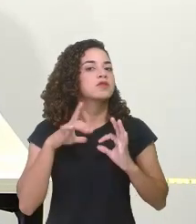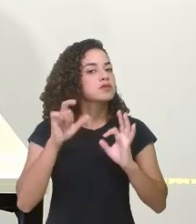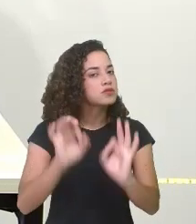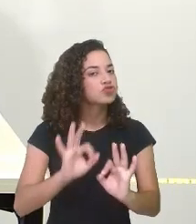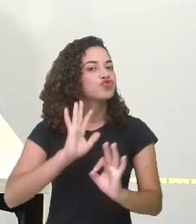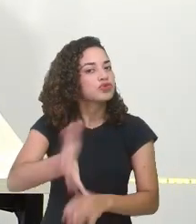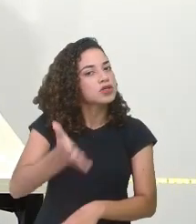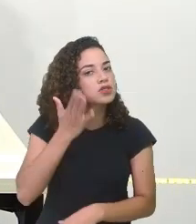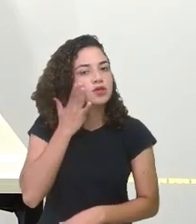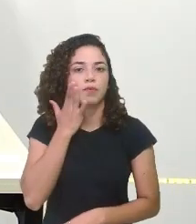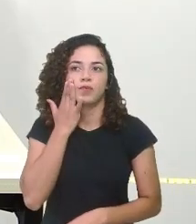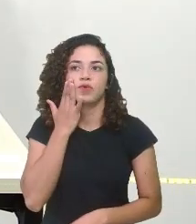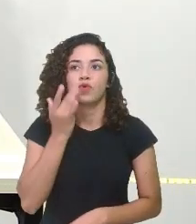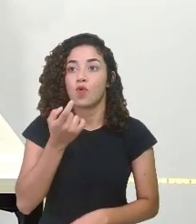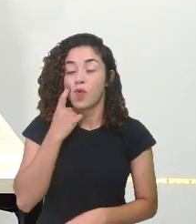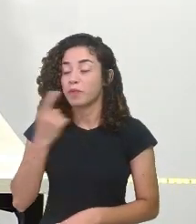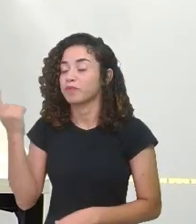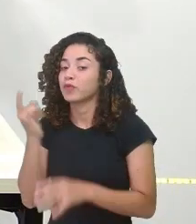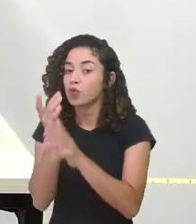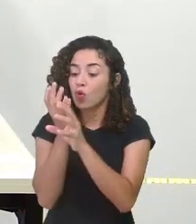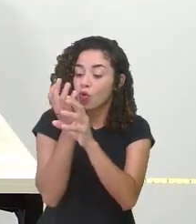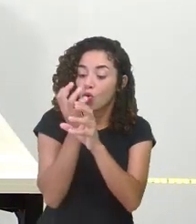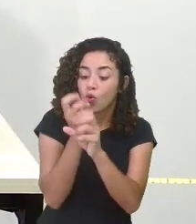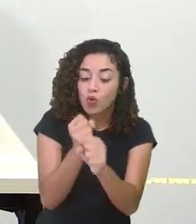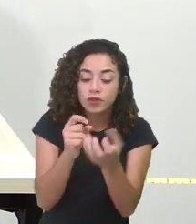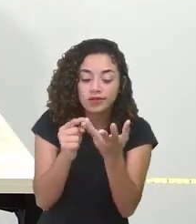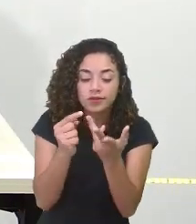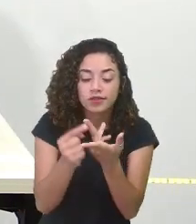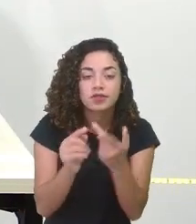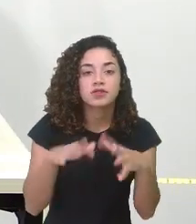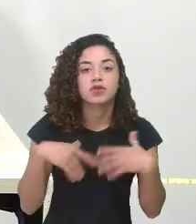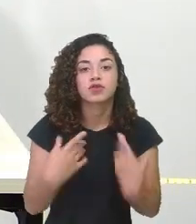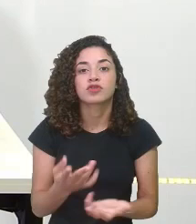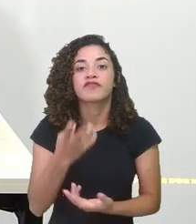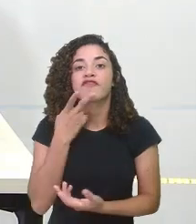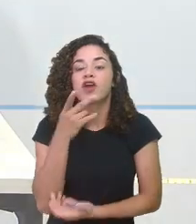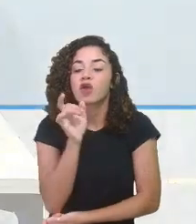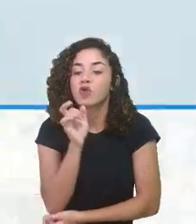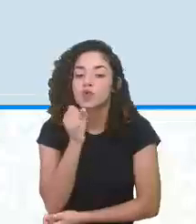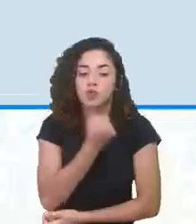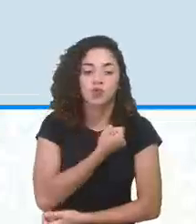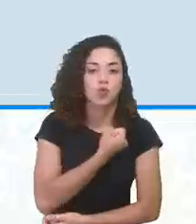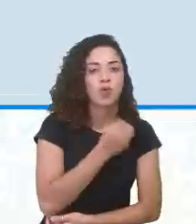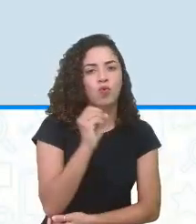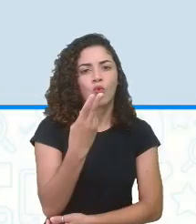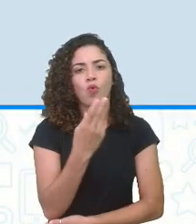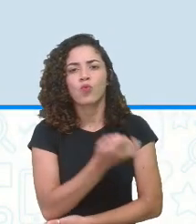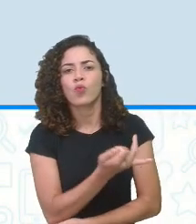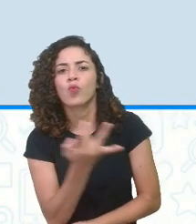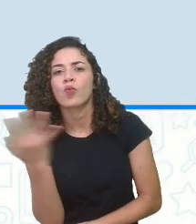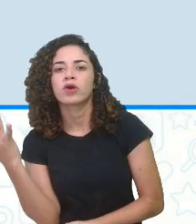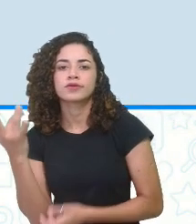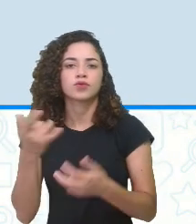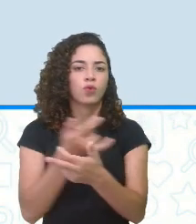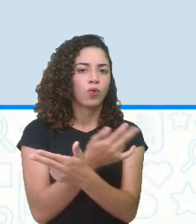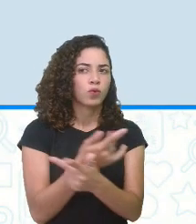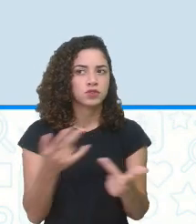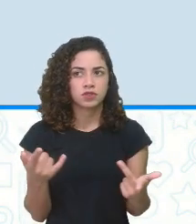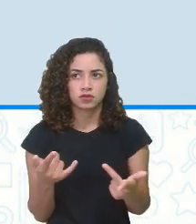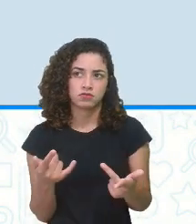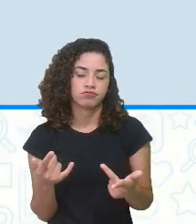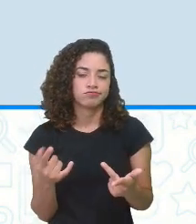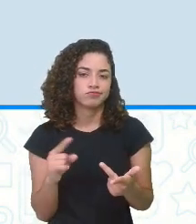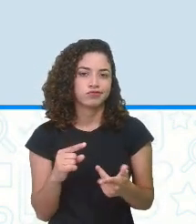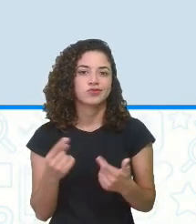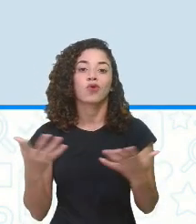é. Então vamos lá. Contagem é quando determinamos o número ou quantidade de elementos, tá certo? E é isso